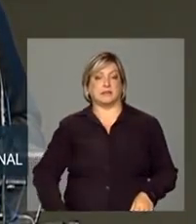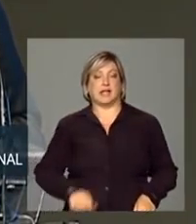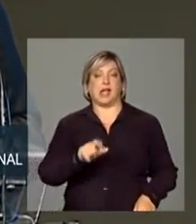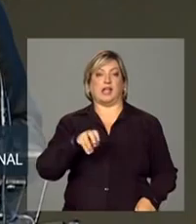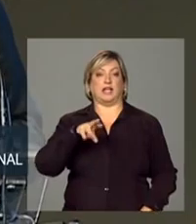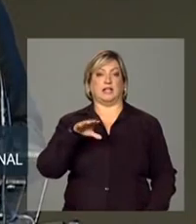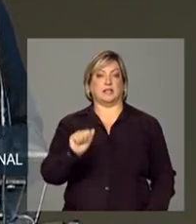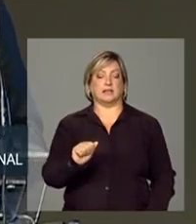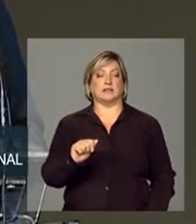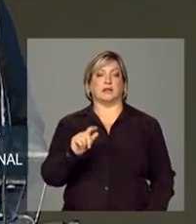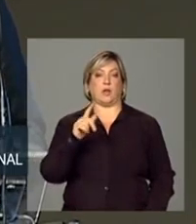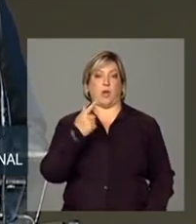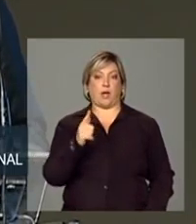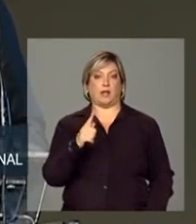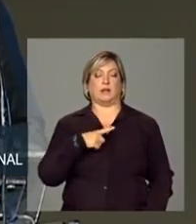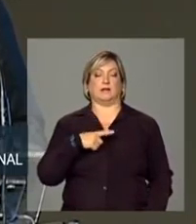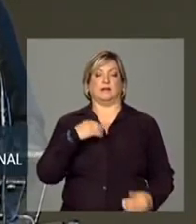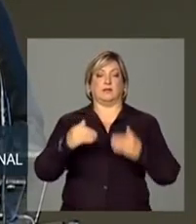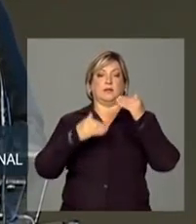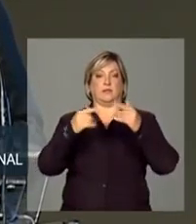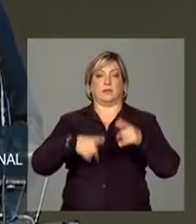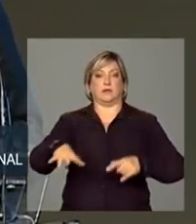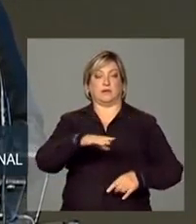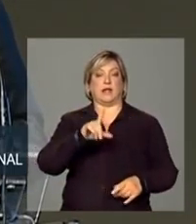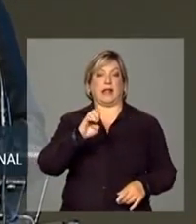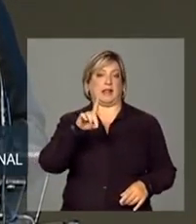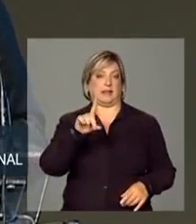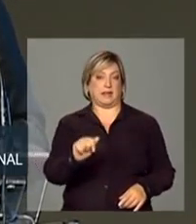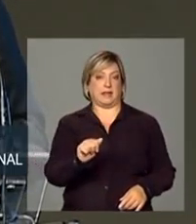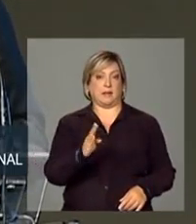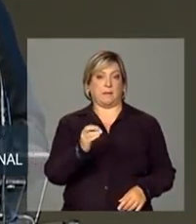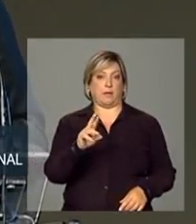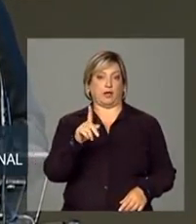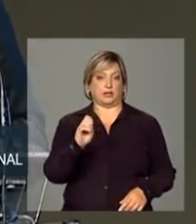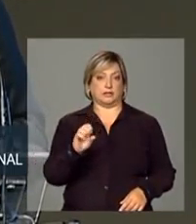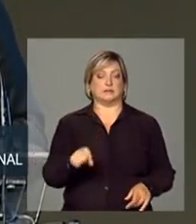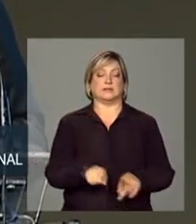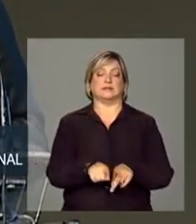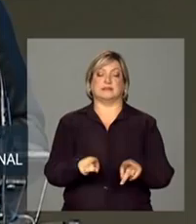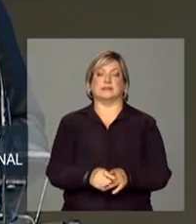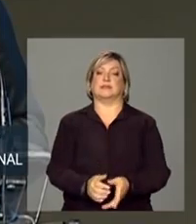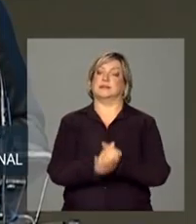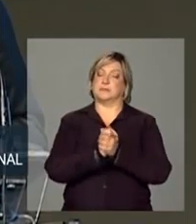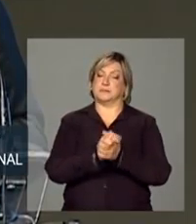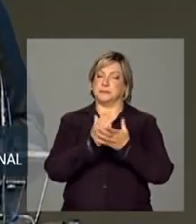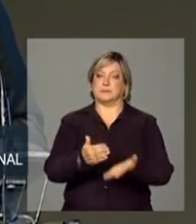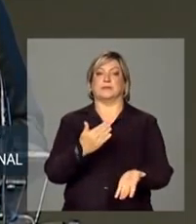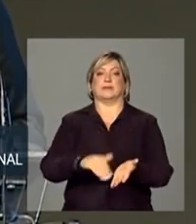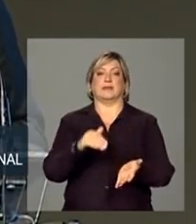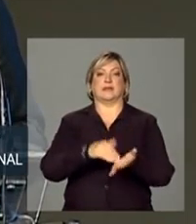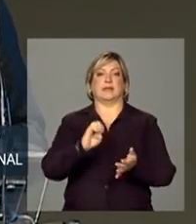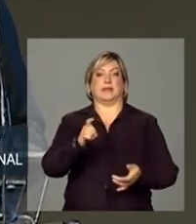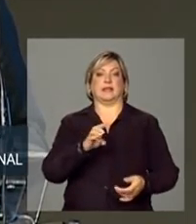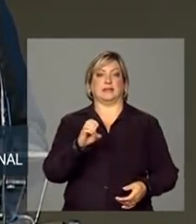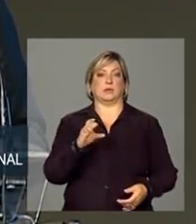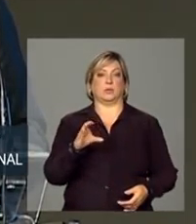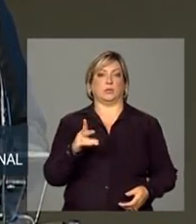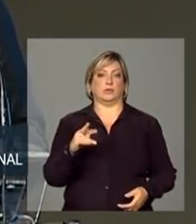aqui cumprimentar a representante do governo de Minas Gerais, subsecretária de Desenvolvimento Regional, Beatriz